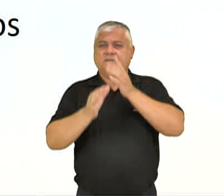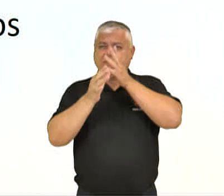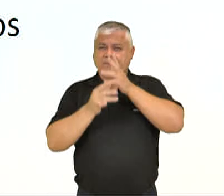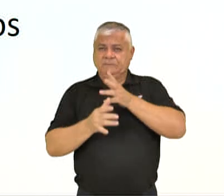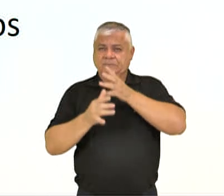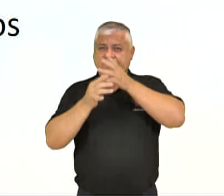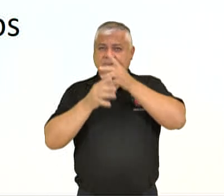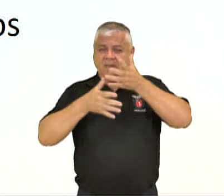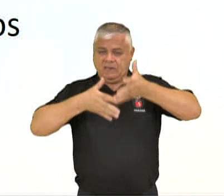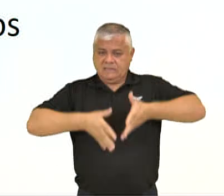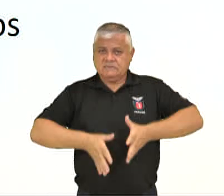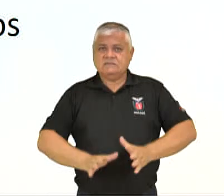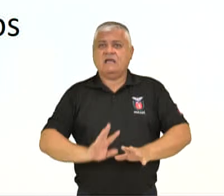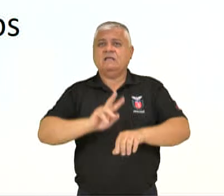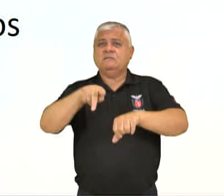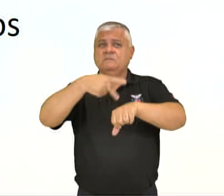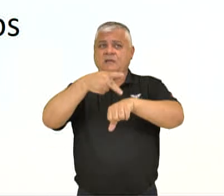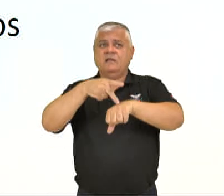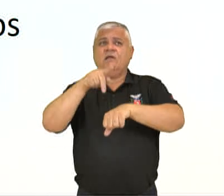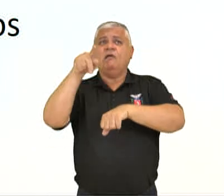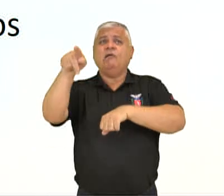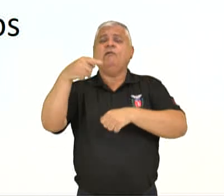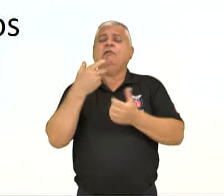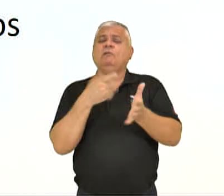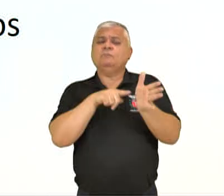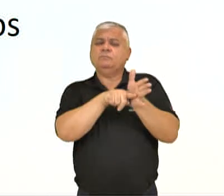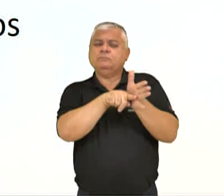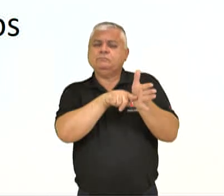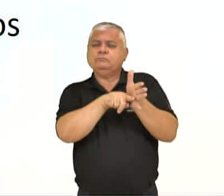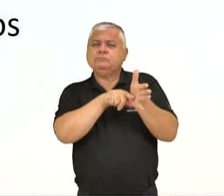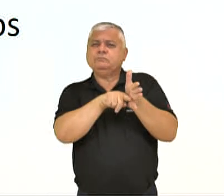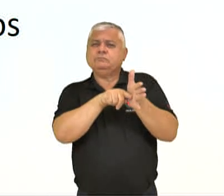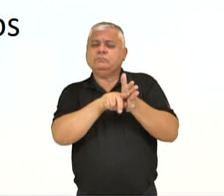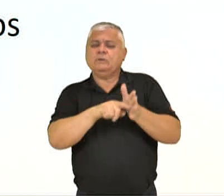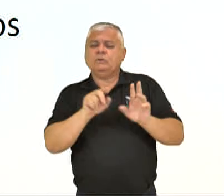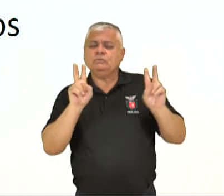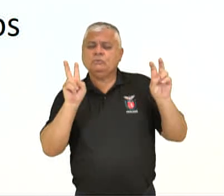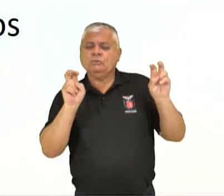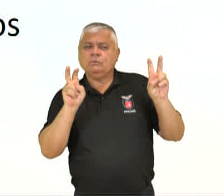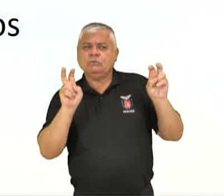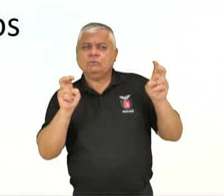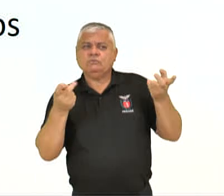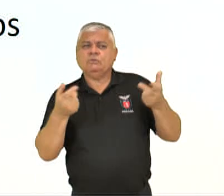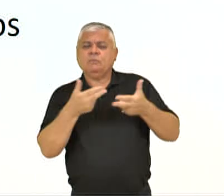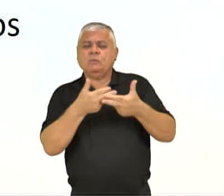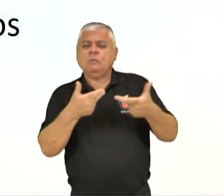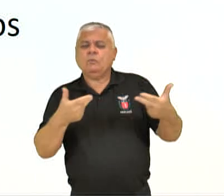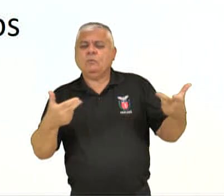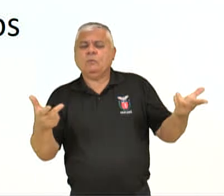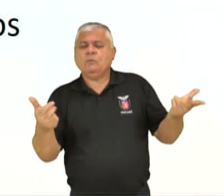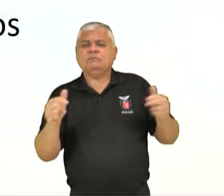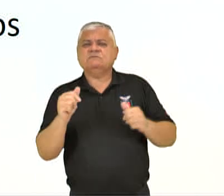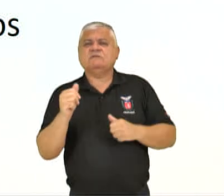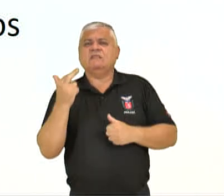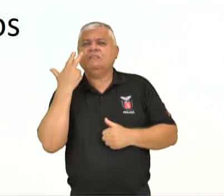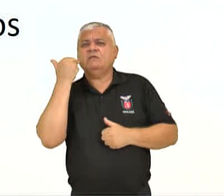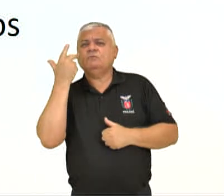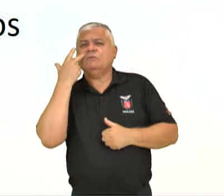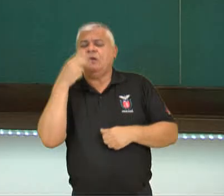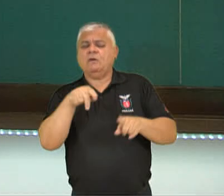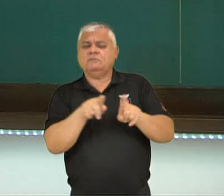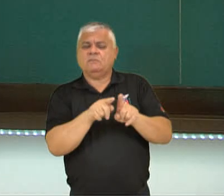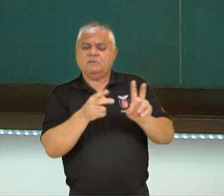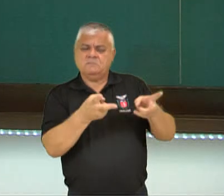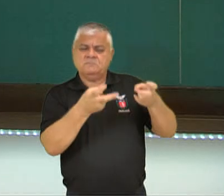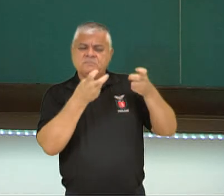sobre economia na obra Uma Investigação sobre a Natureza e as Causas da Riqueza das Nações.